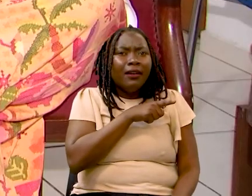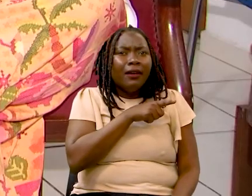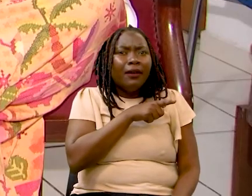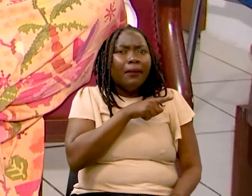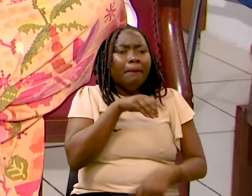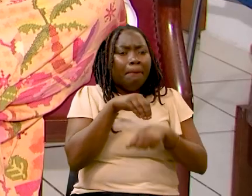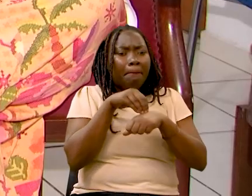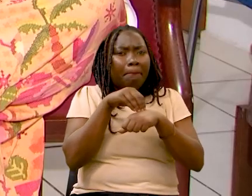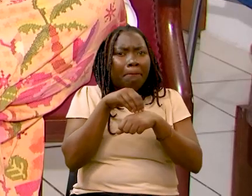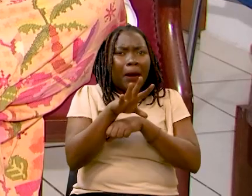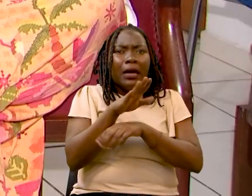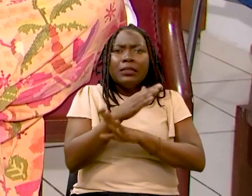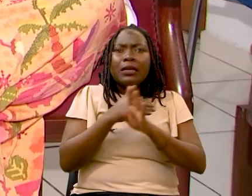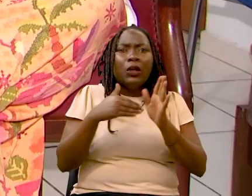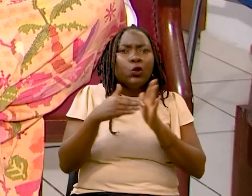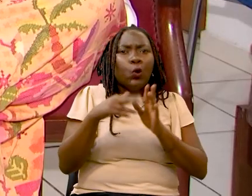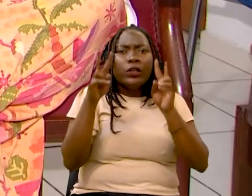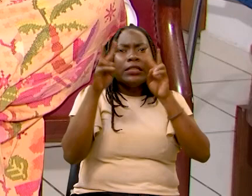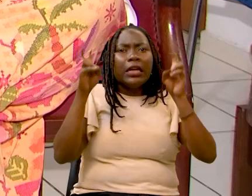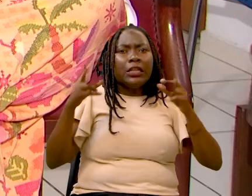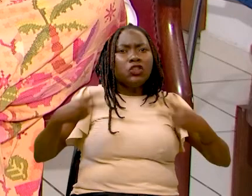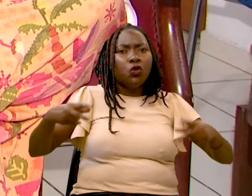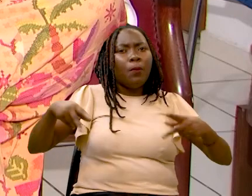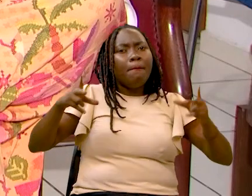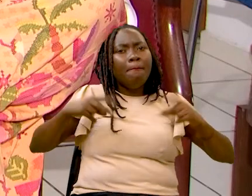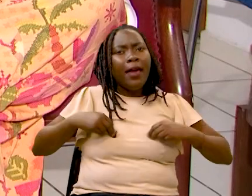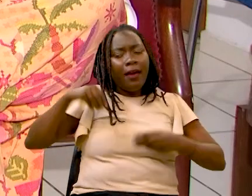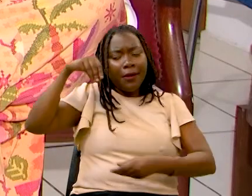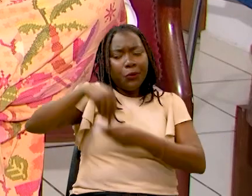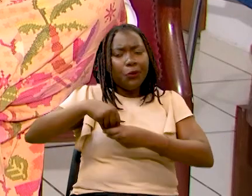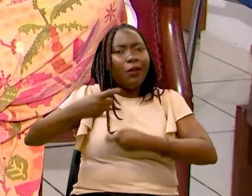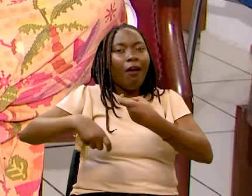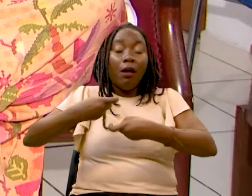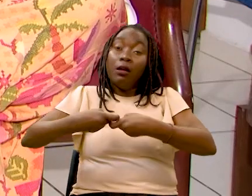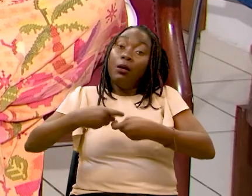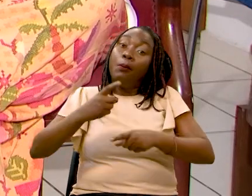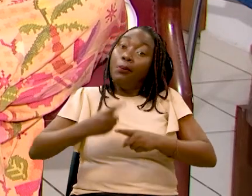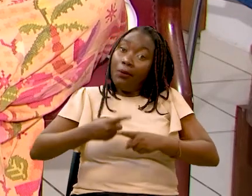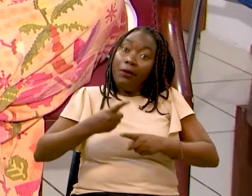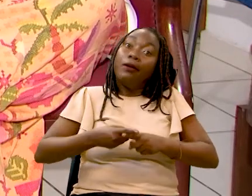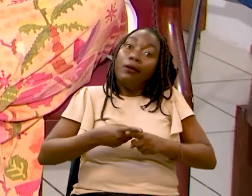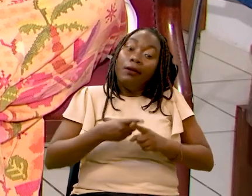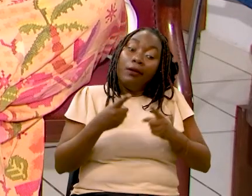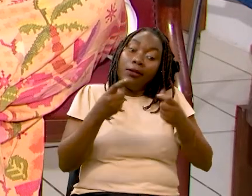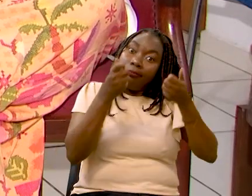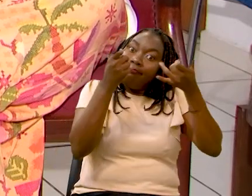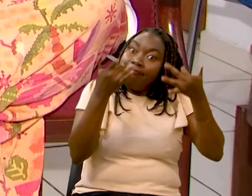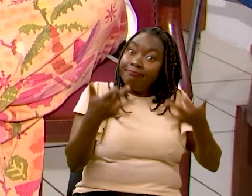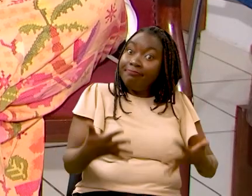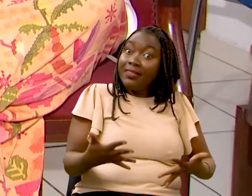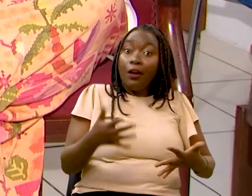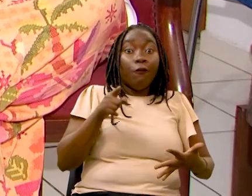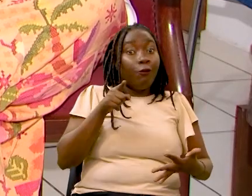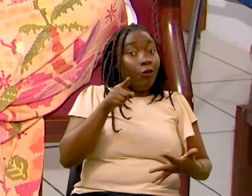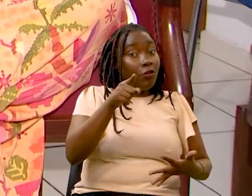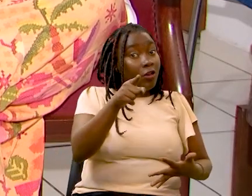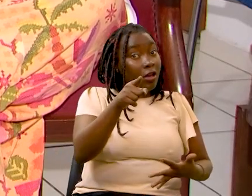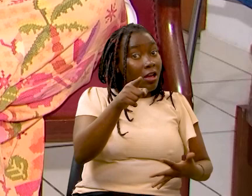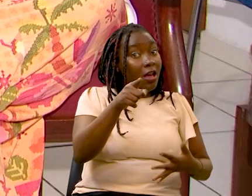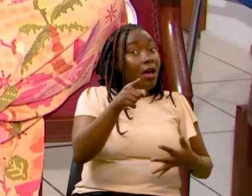você conseguiu passar toda essa questão do mérito para o mundo dos negócios? Porque, afinal de